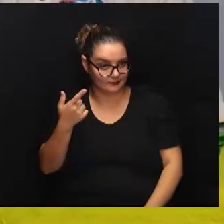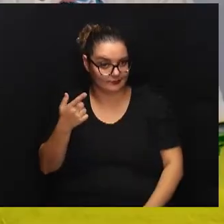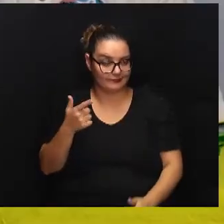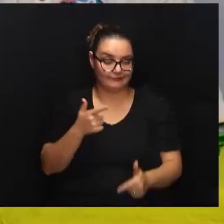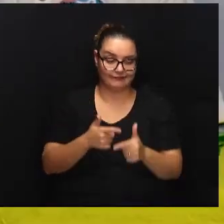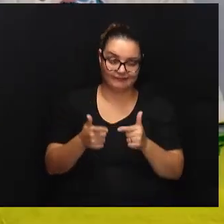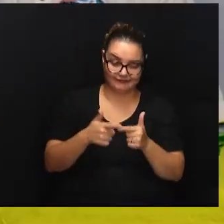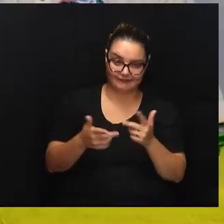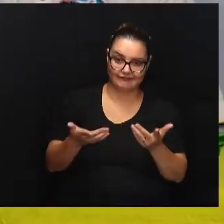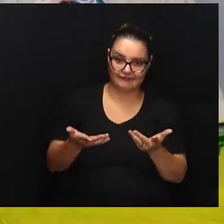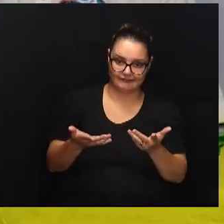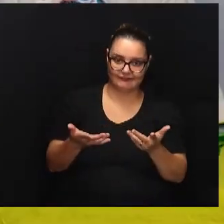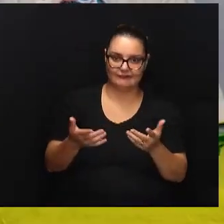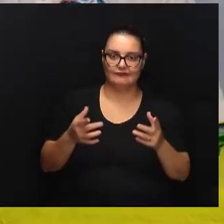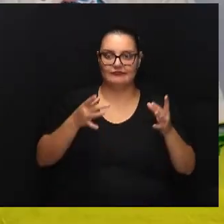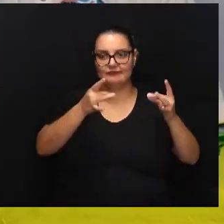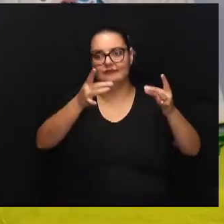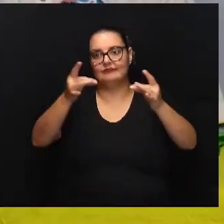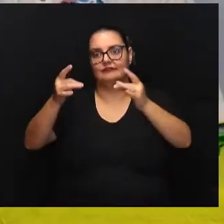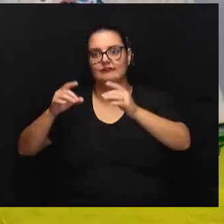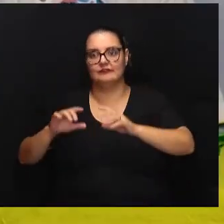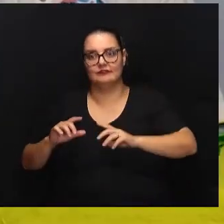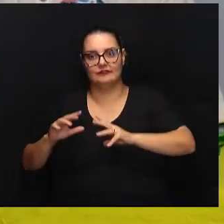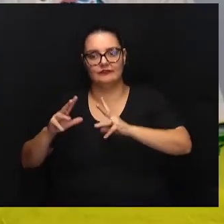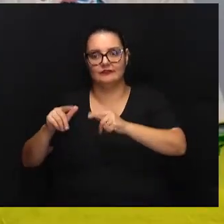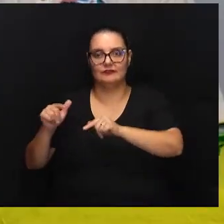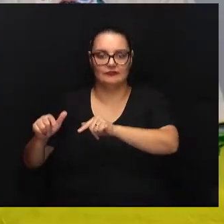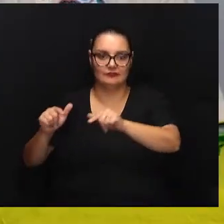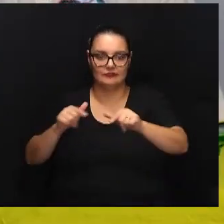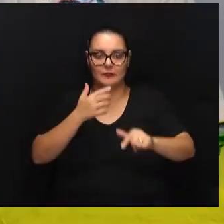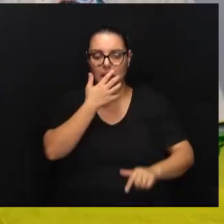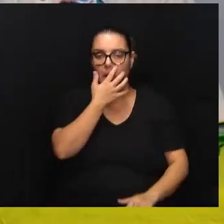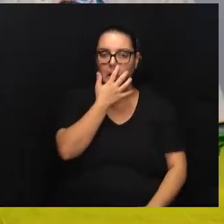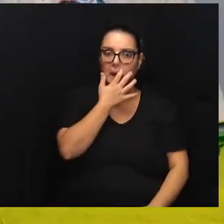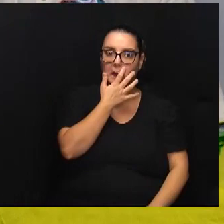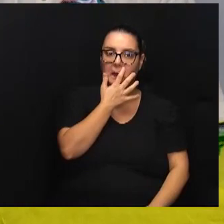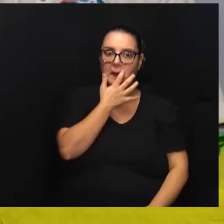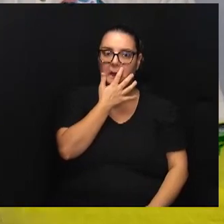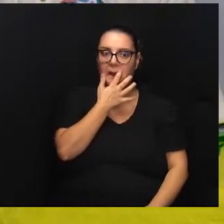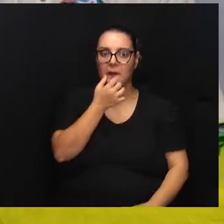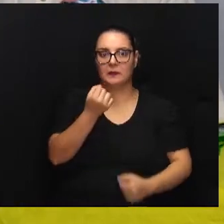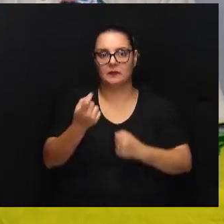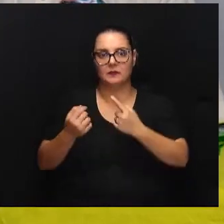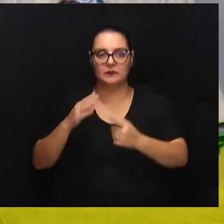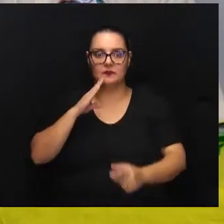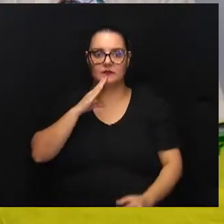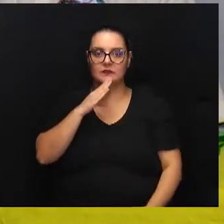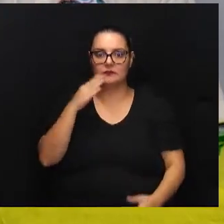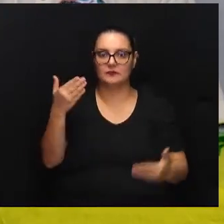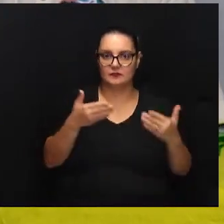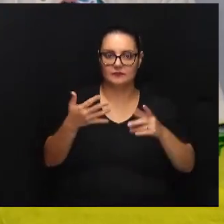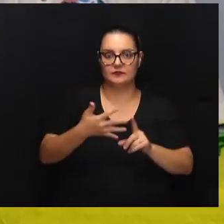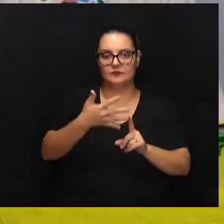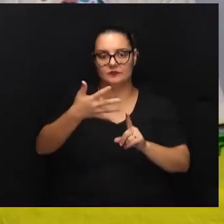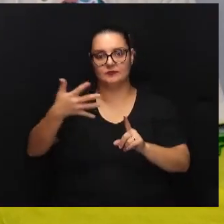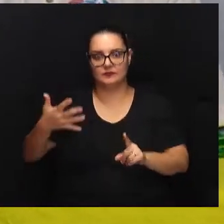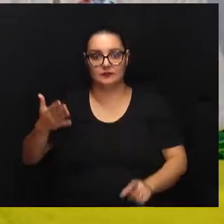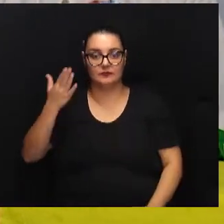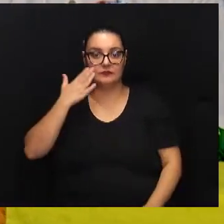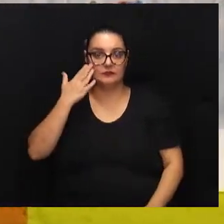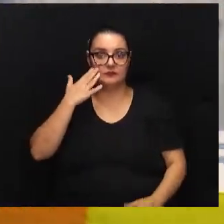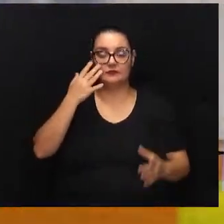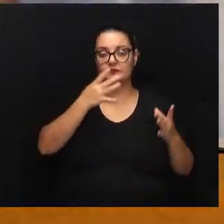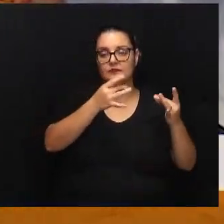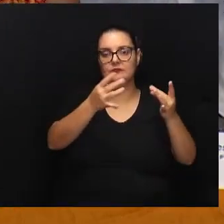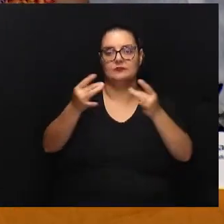beijando. Imagina o B.O. E colocamos cartaz por tudo que eram lugares. Alguns bares que tinham frequência